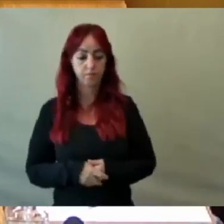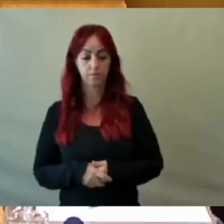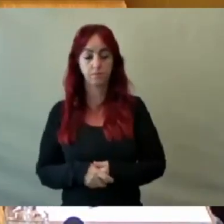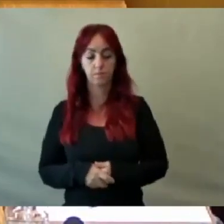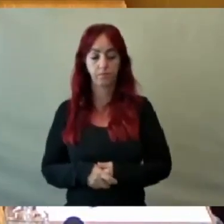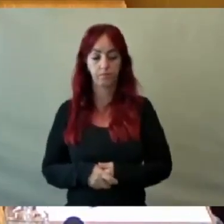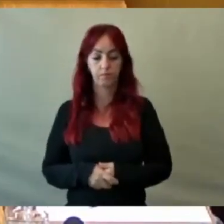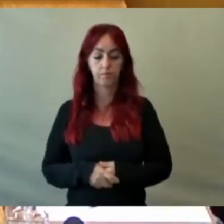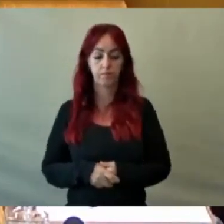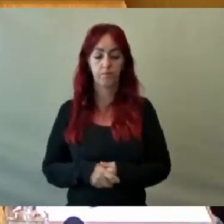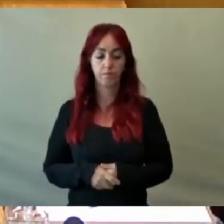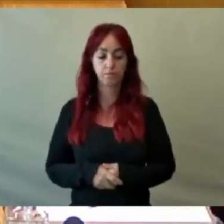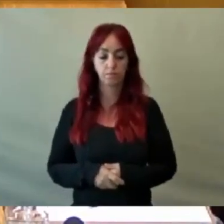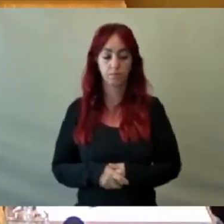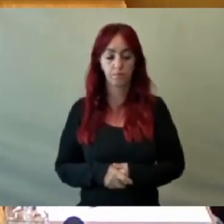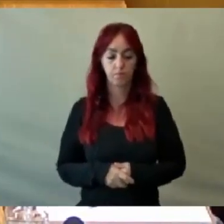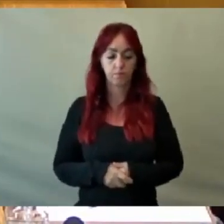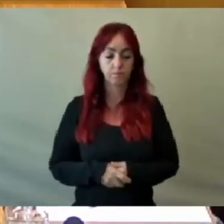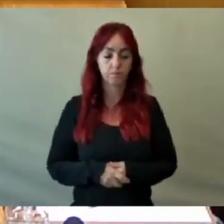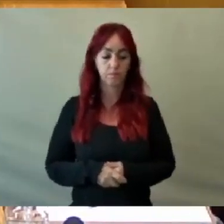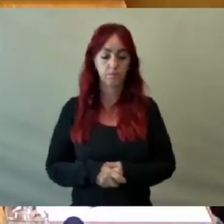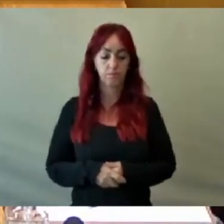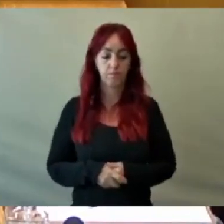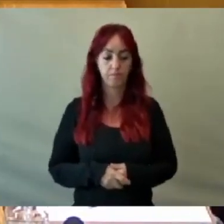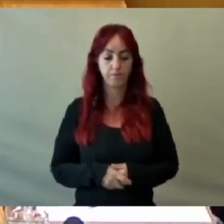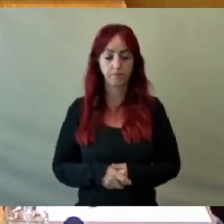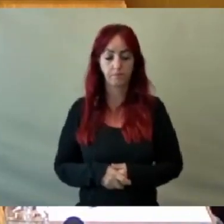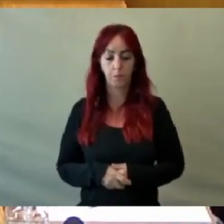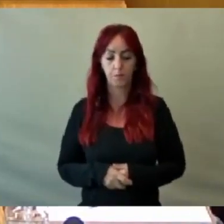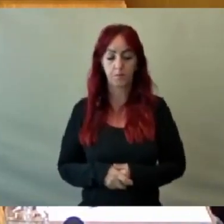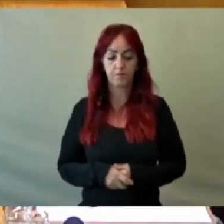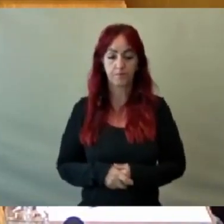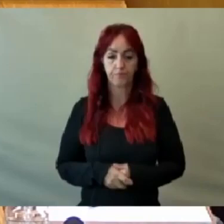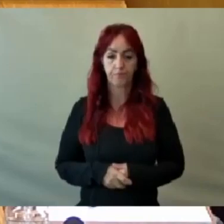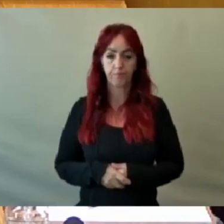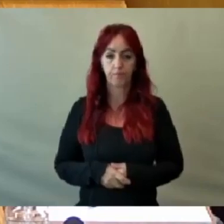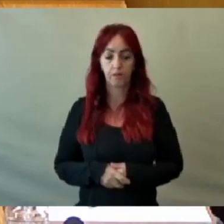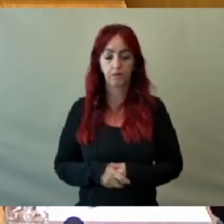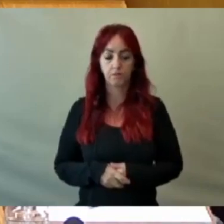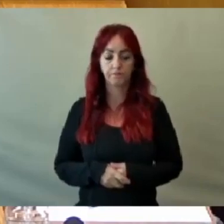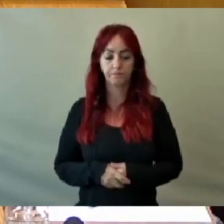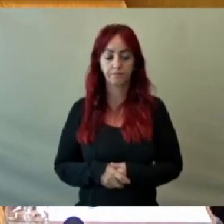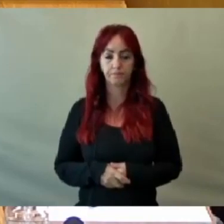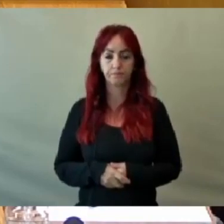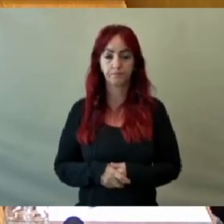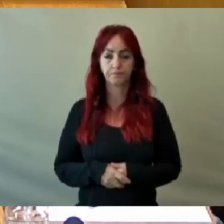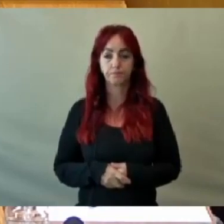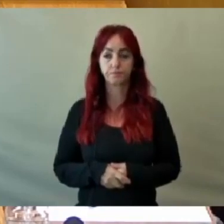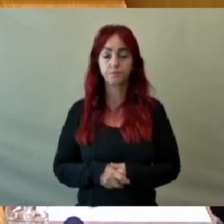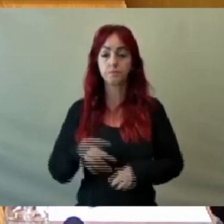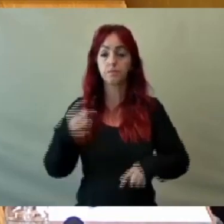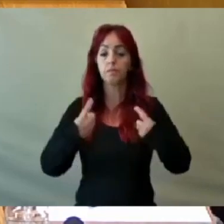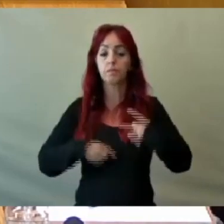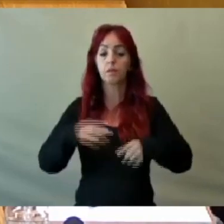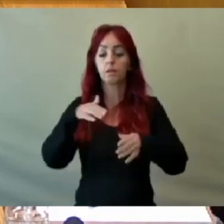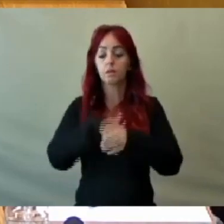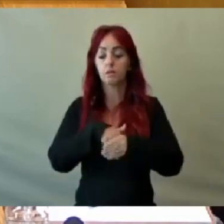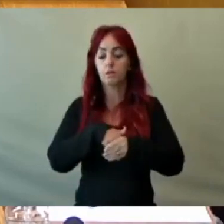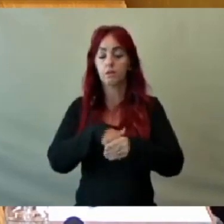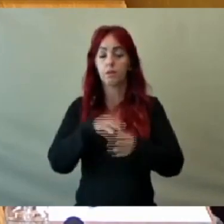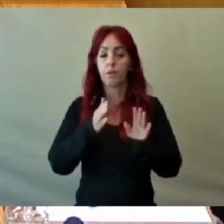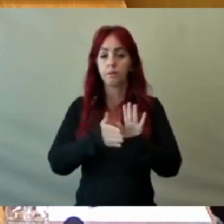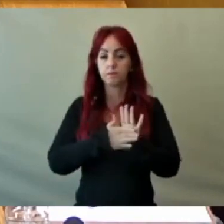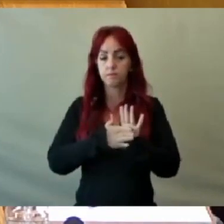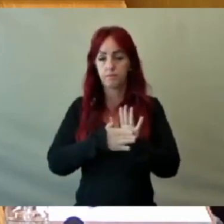vereador aqui, o Iusinho da Tabu. Então, vamos lá. Três, discussão e votação. Proposição da comissão.